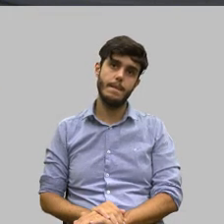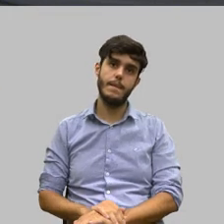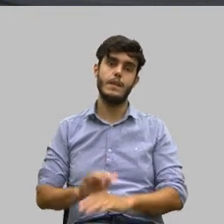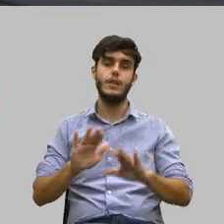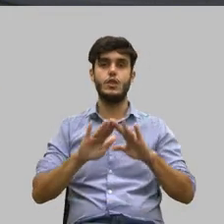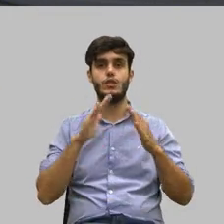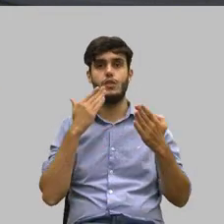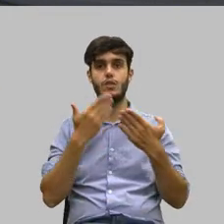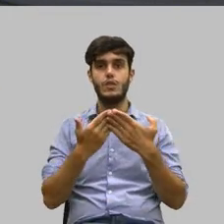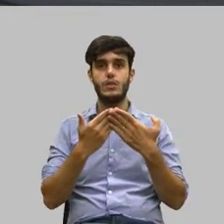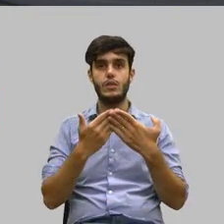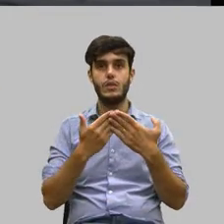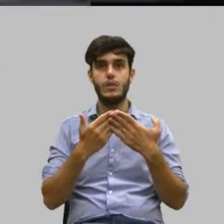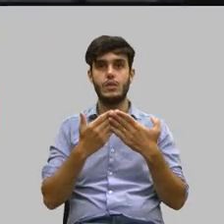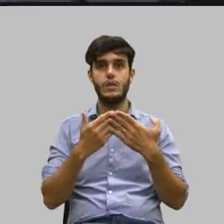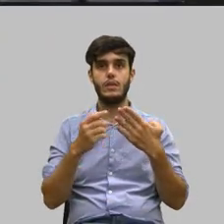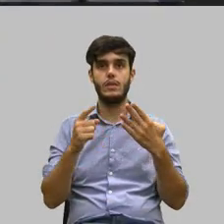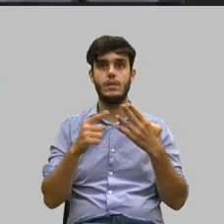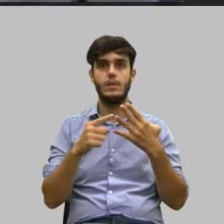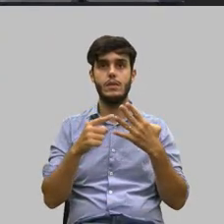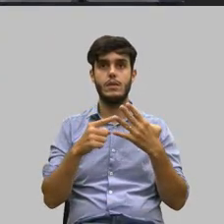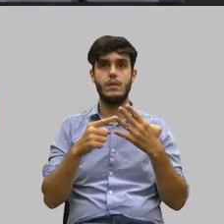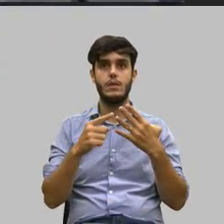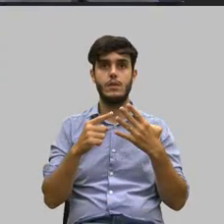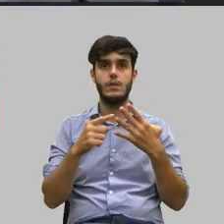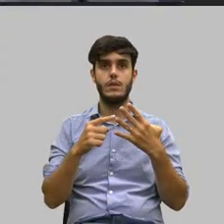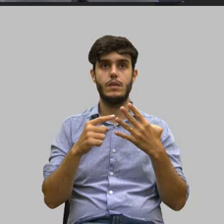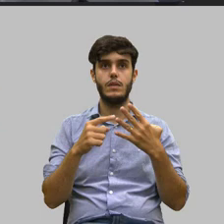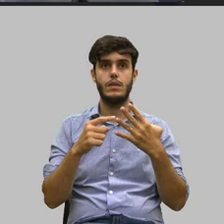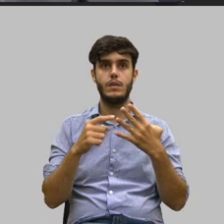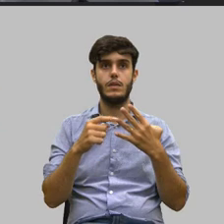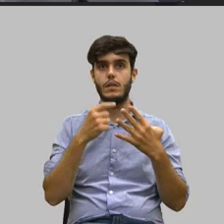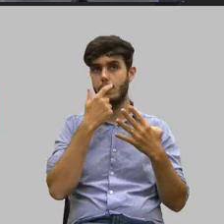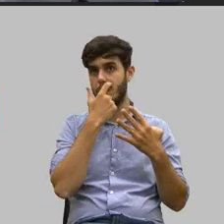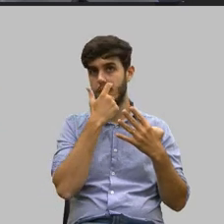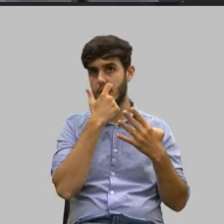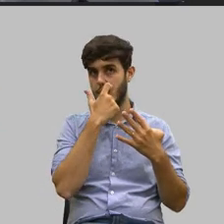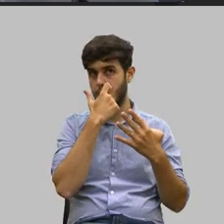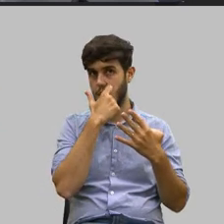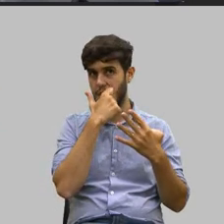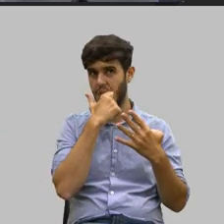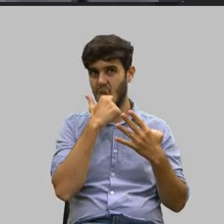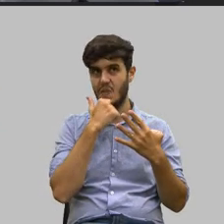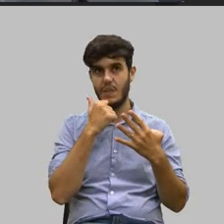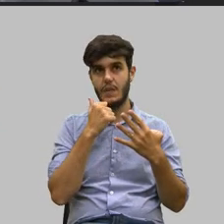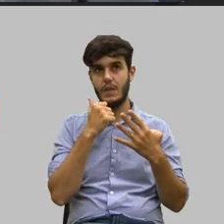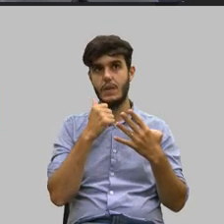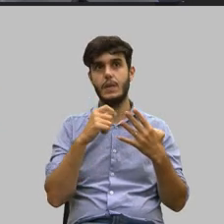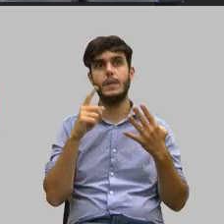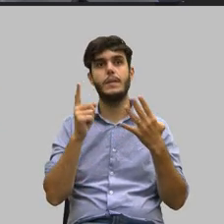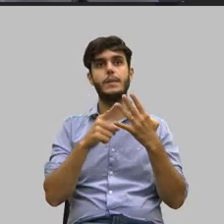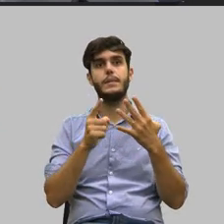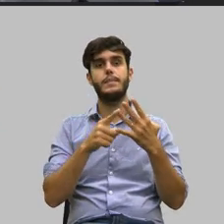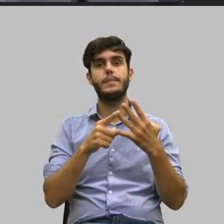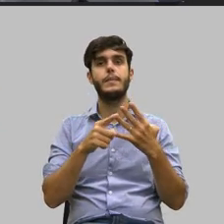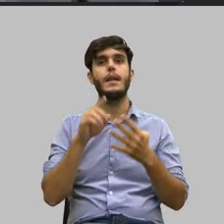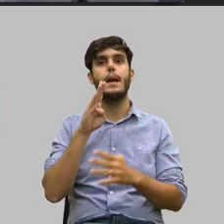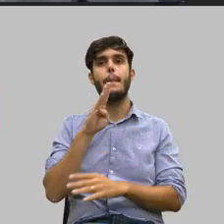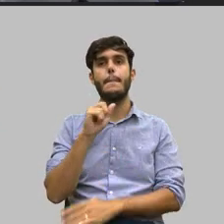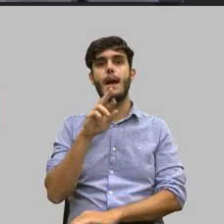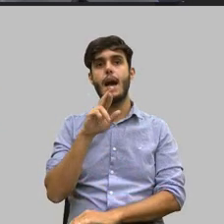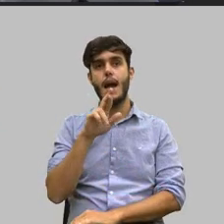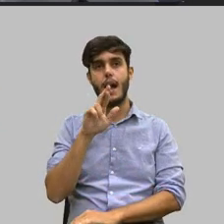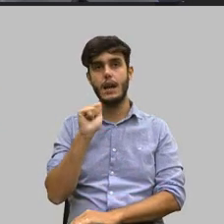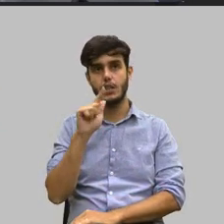eh a questão das barragens como é barragens eventos extremos como é que nós estamos nos organizando Ah tá hoje hoje nós temos um